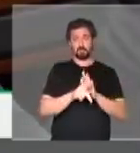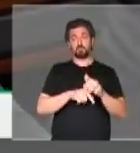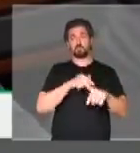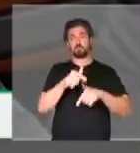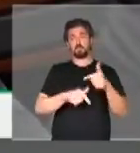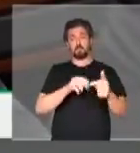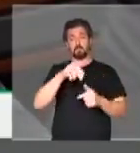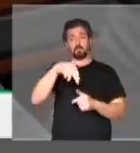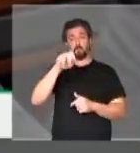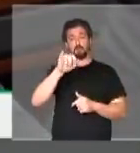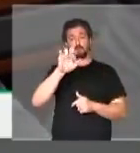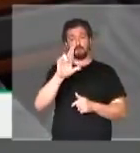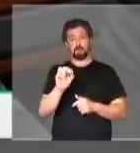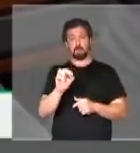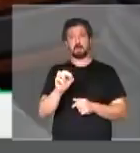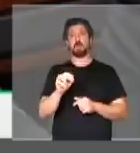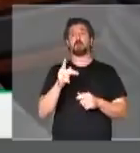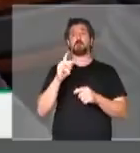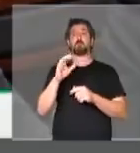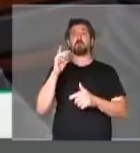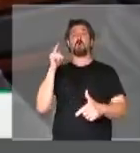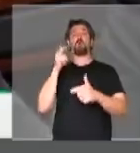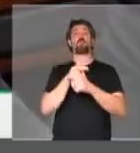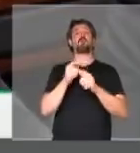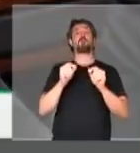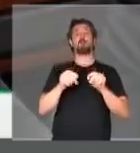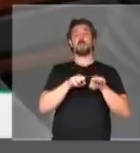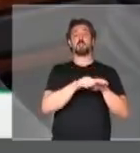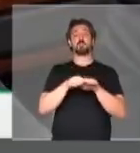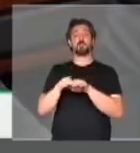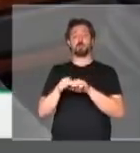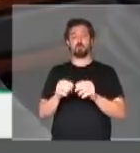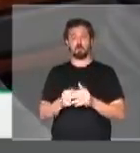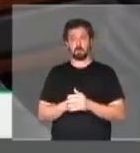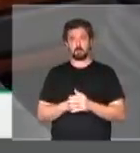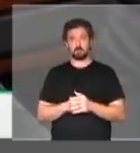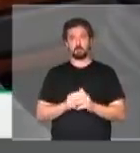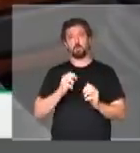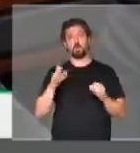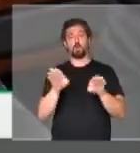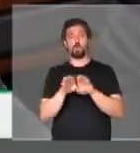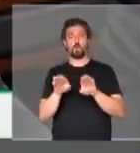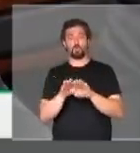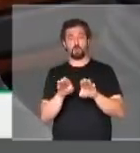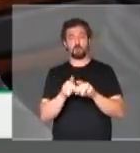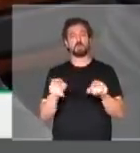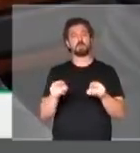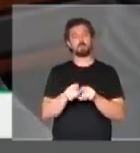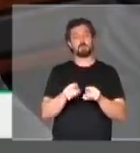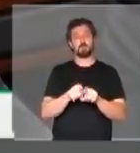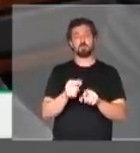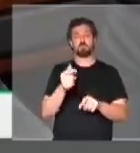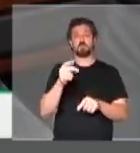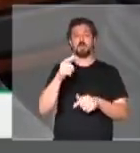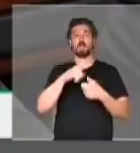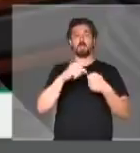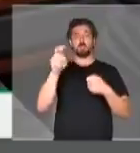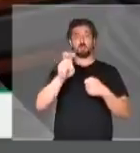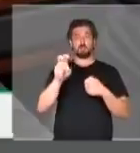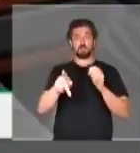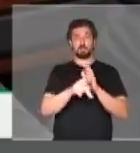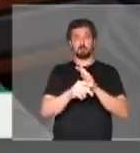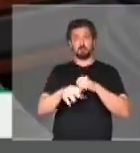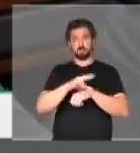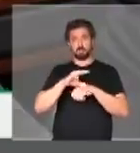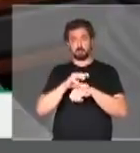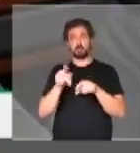atualizações monetárias, a PEC ofende ao princípio da isonomia ou da igualdade, está lá também no artigo 5º da nossa